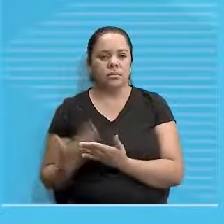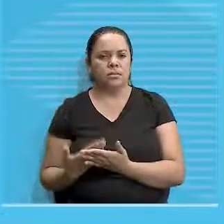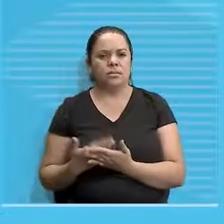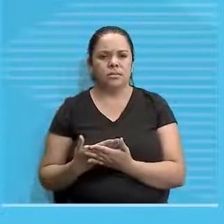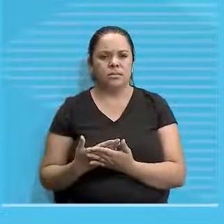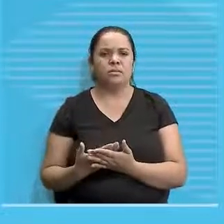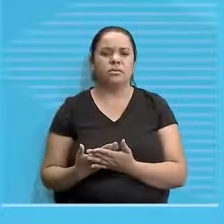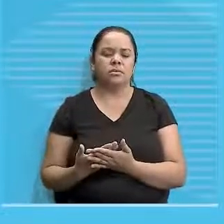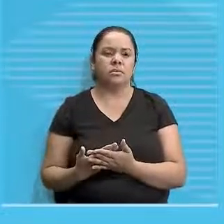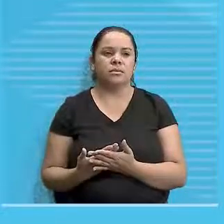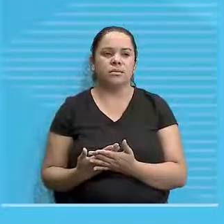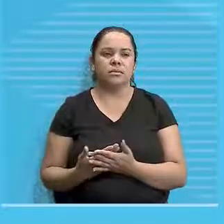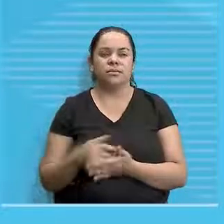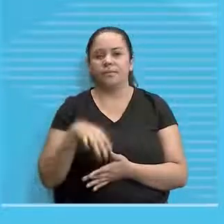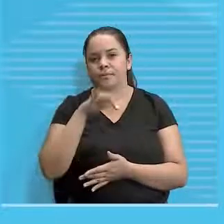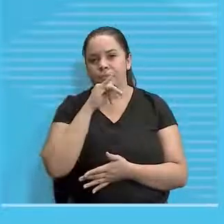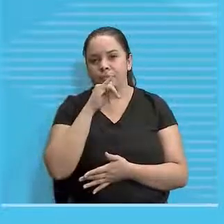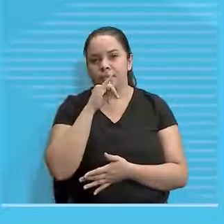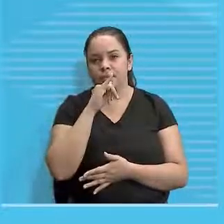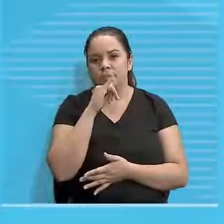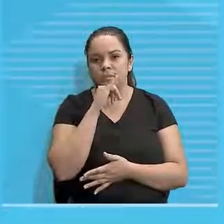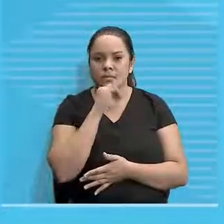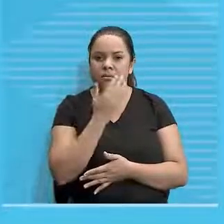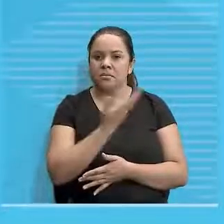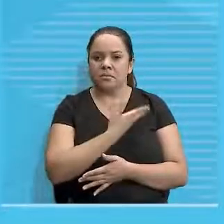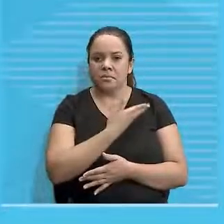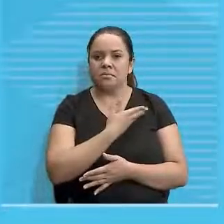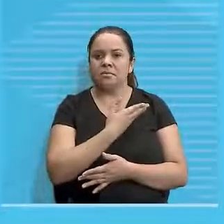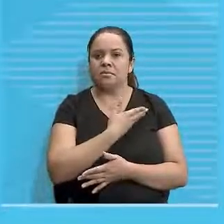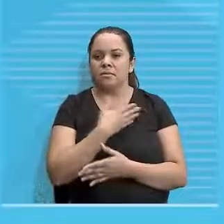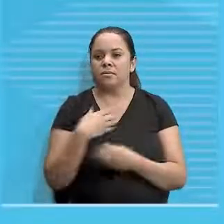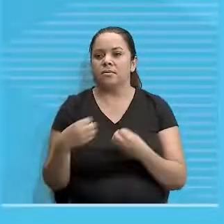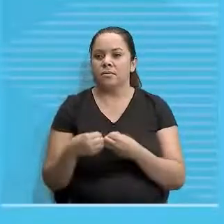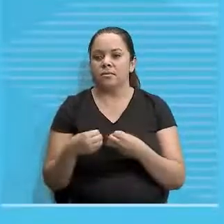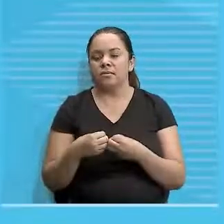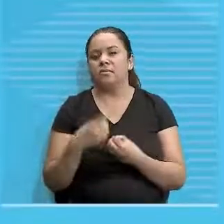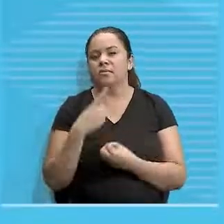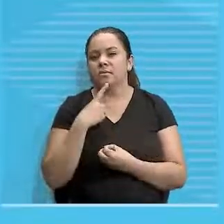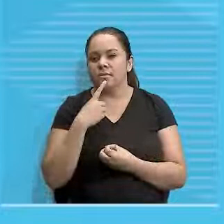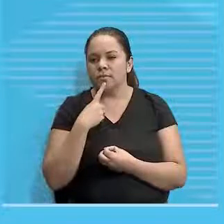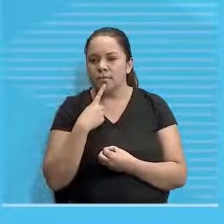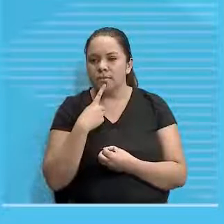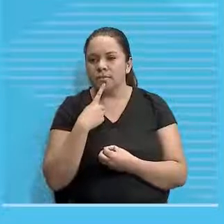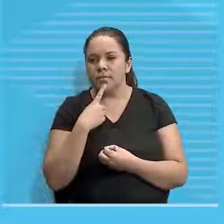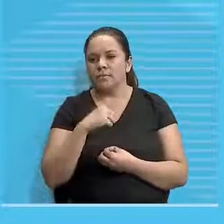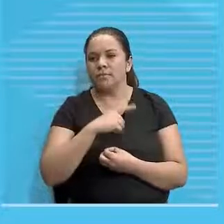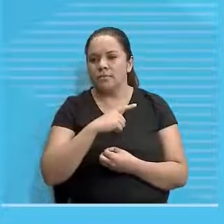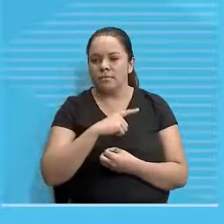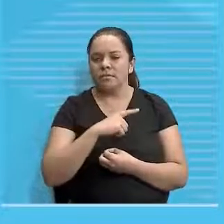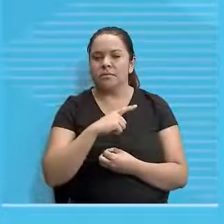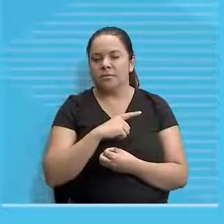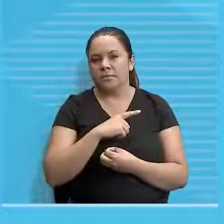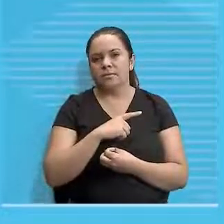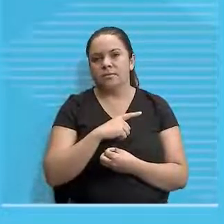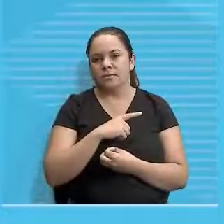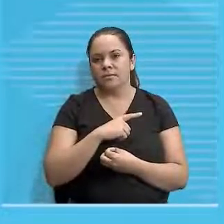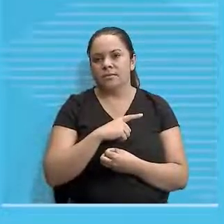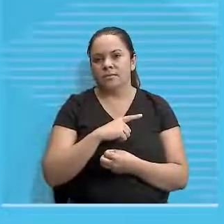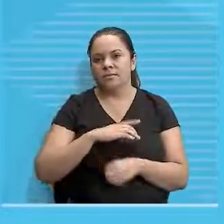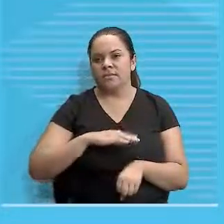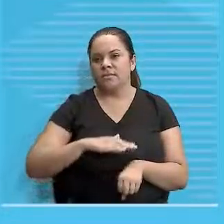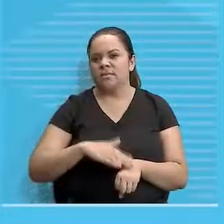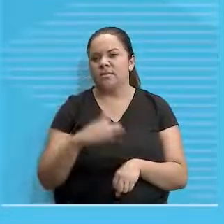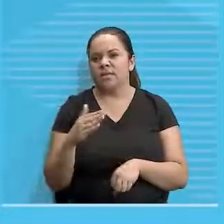que assiste aula junto, que gosta, tem mais afinidade, compartilha de mais semelhanças. E isso